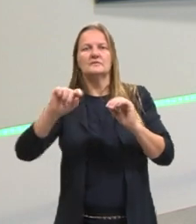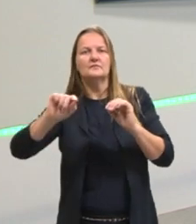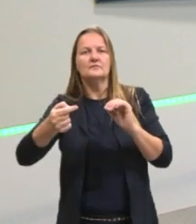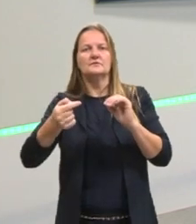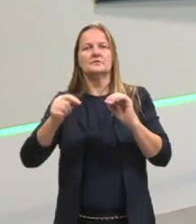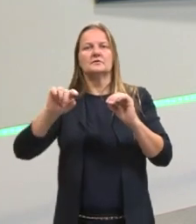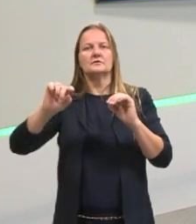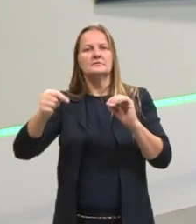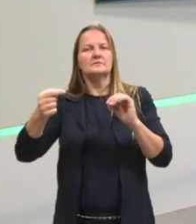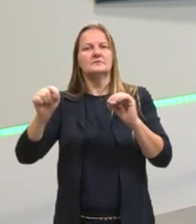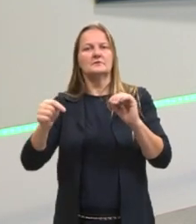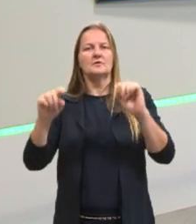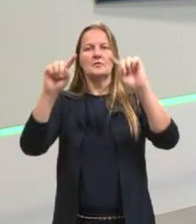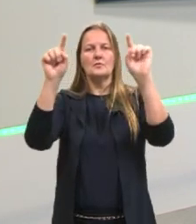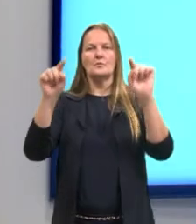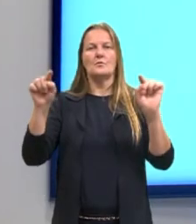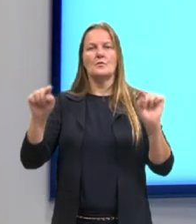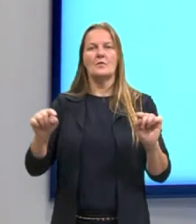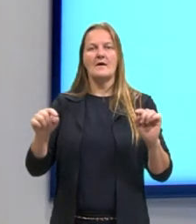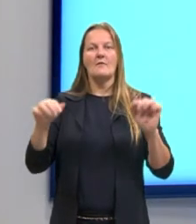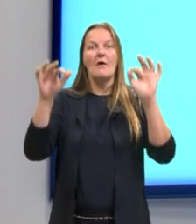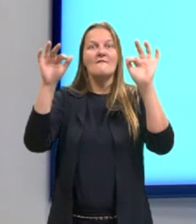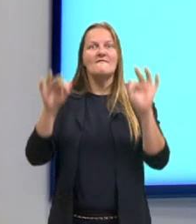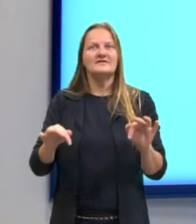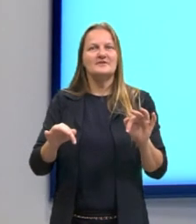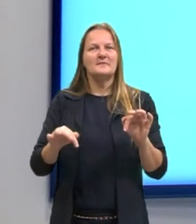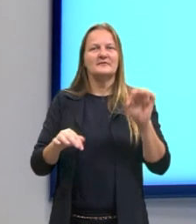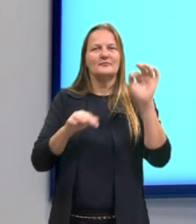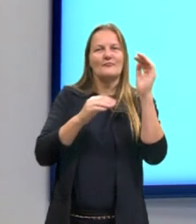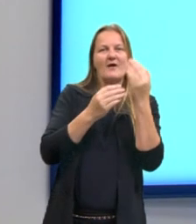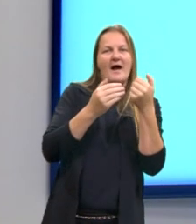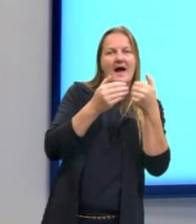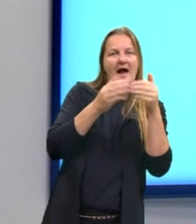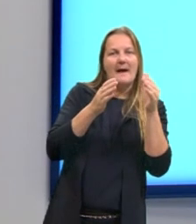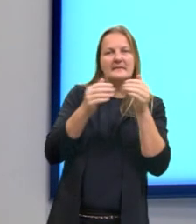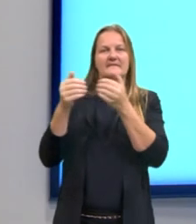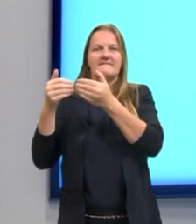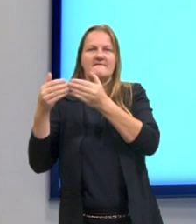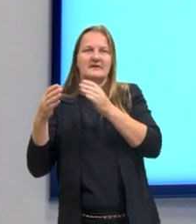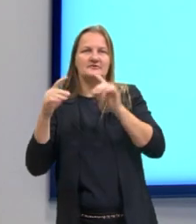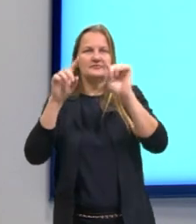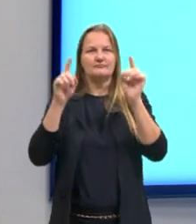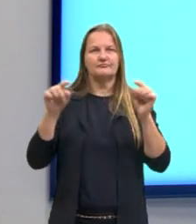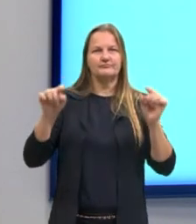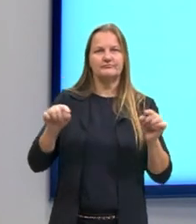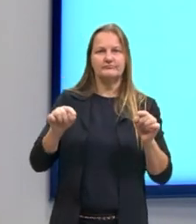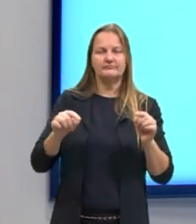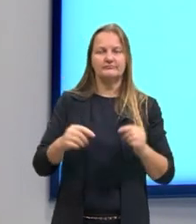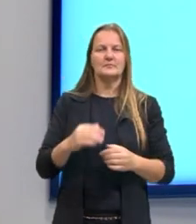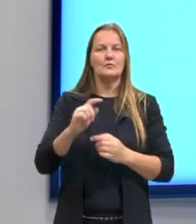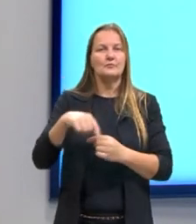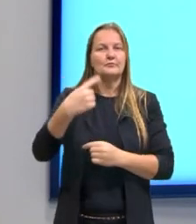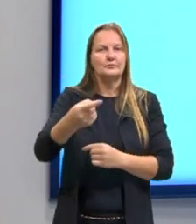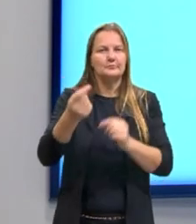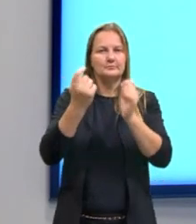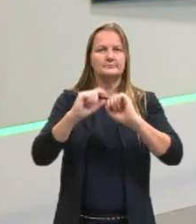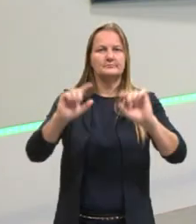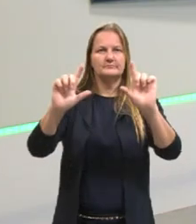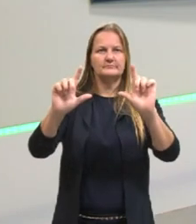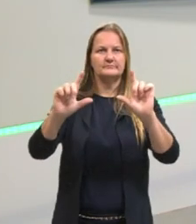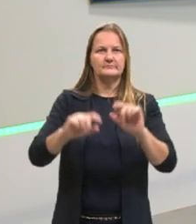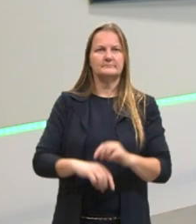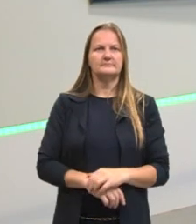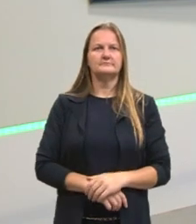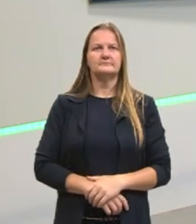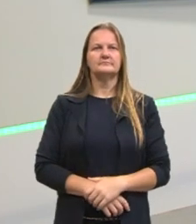chaves, para concluir, então, esse conjunto C. Ok? Agora vamos passar para o próximo slide.